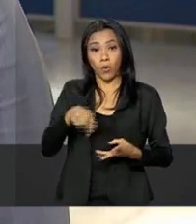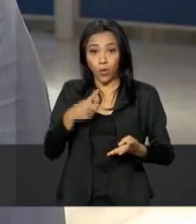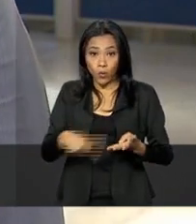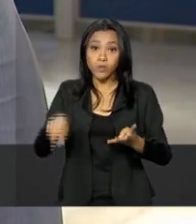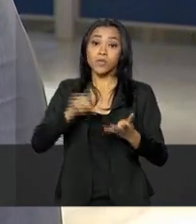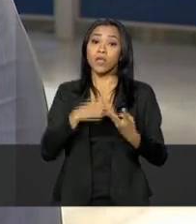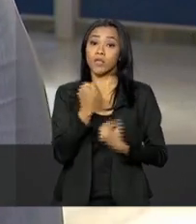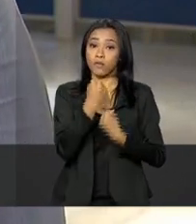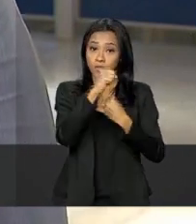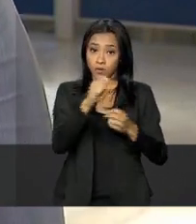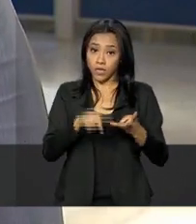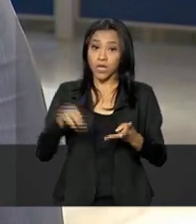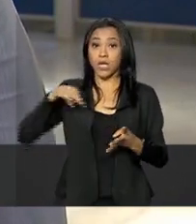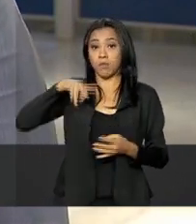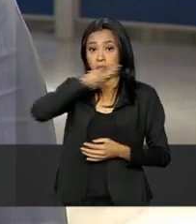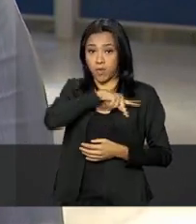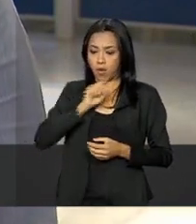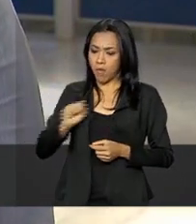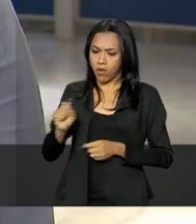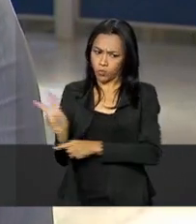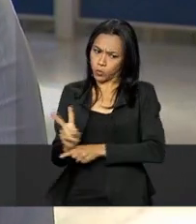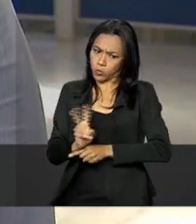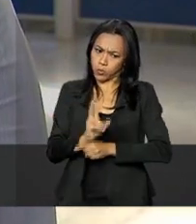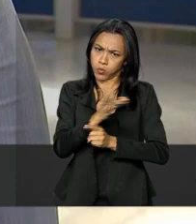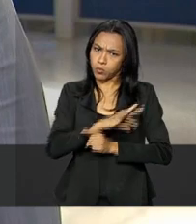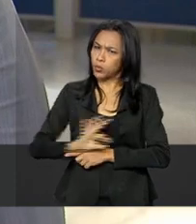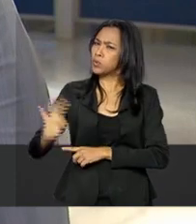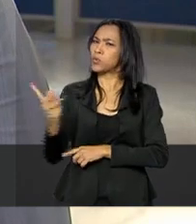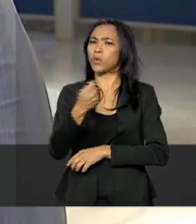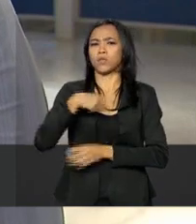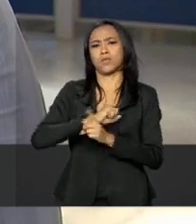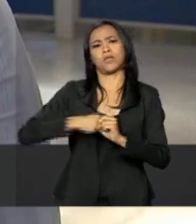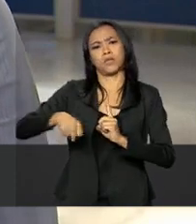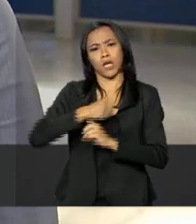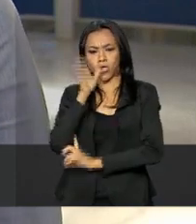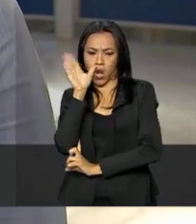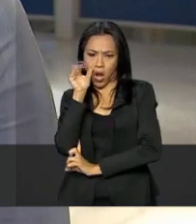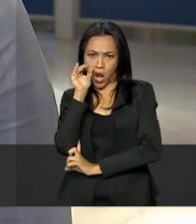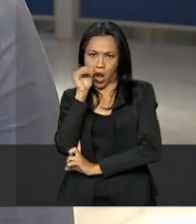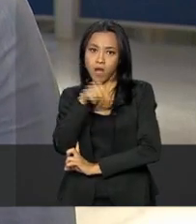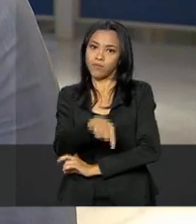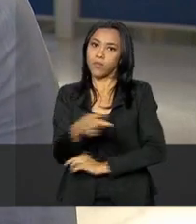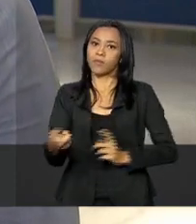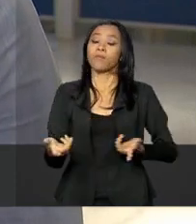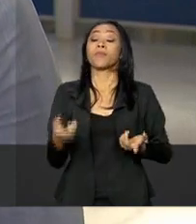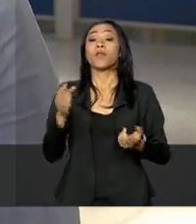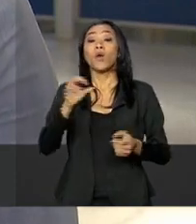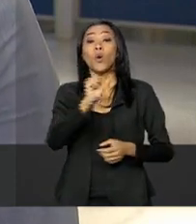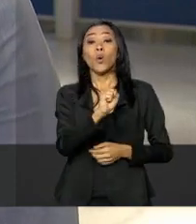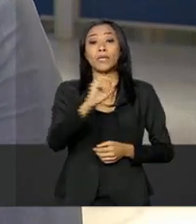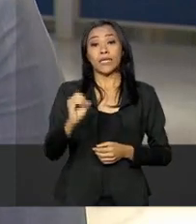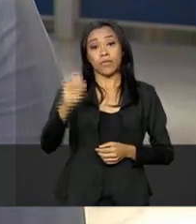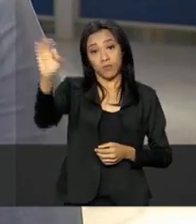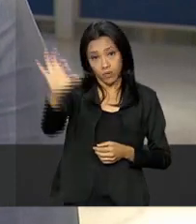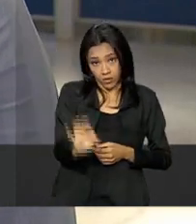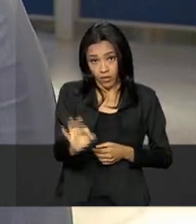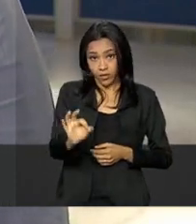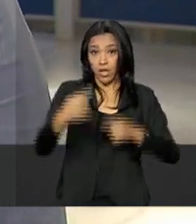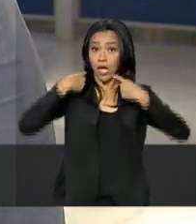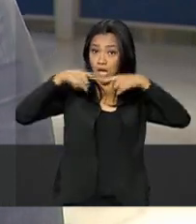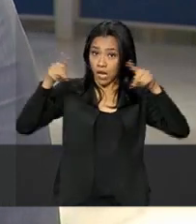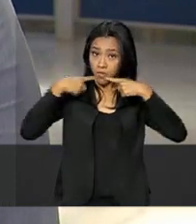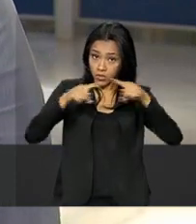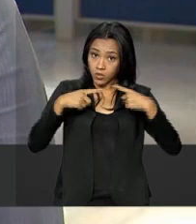ministérios públicos e também por toda a sociedade atualmente 80% das reclamações registradas